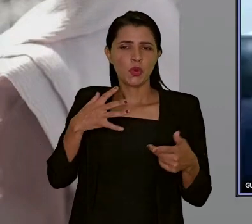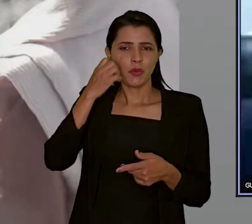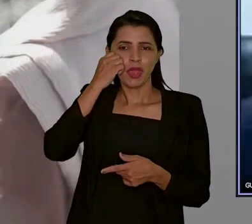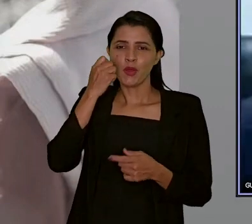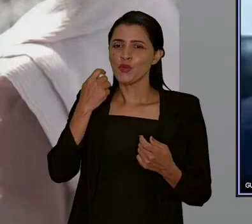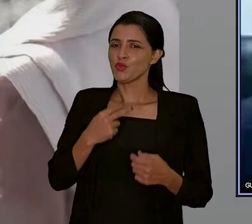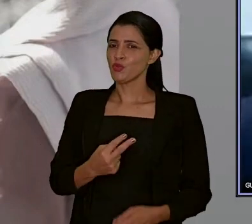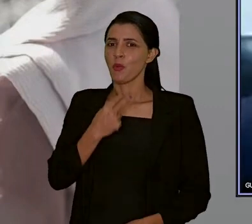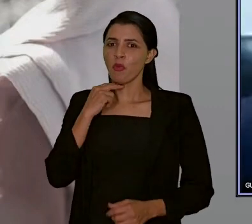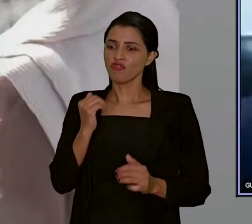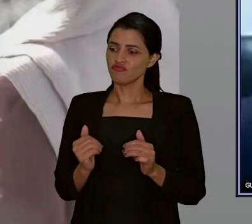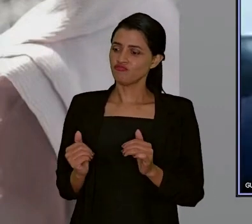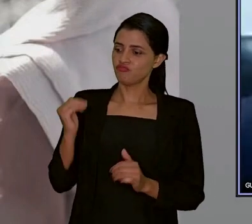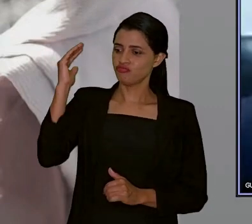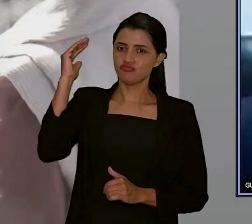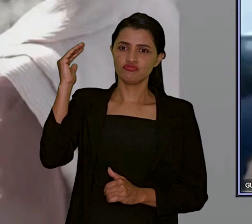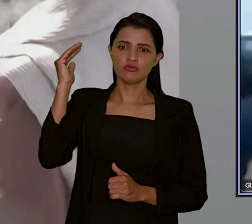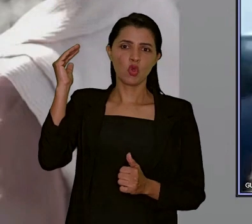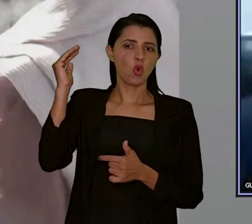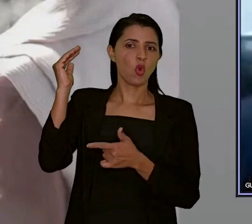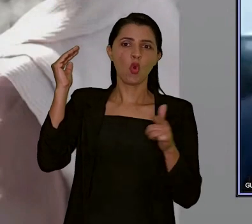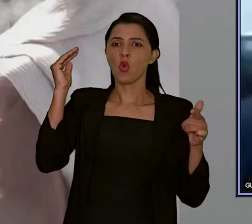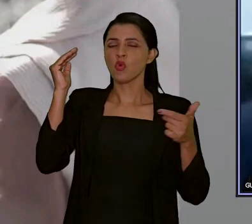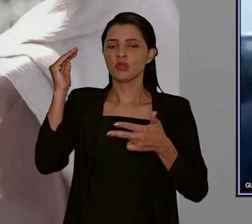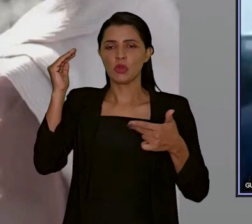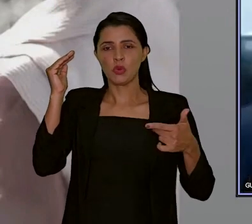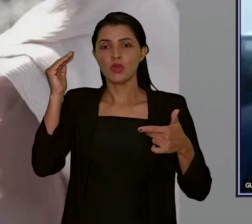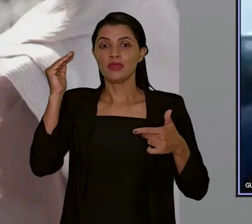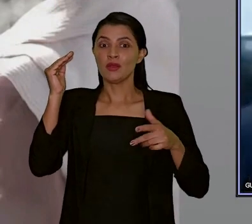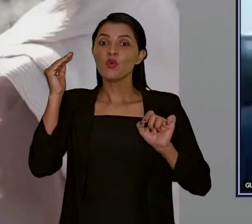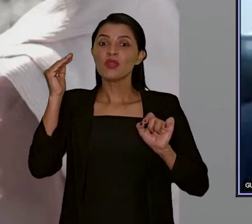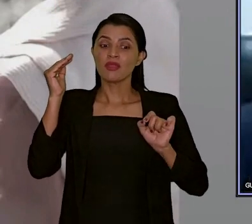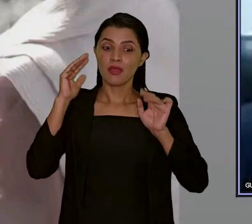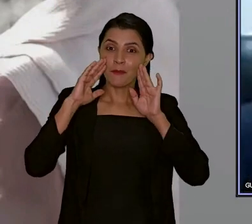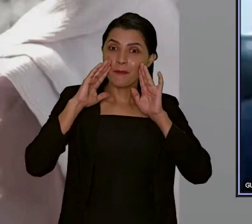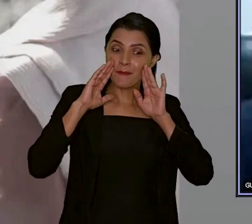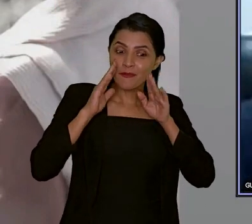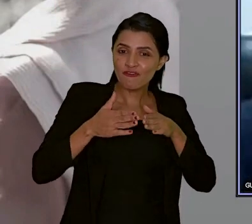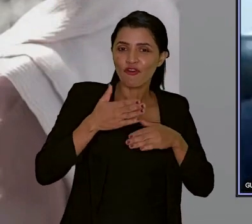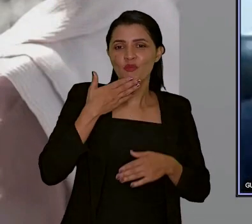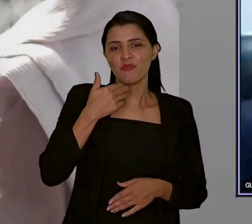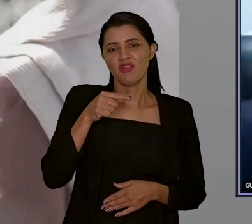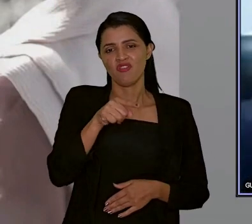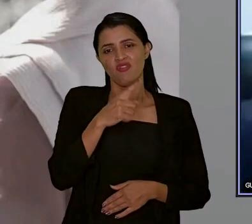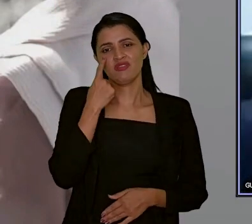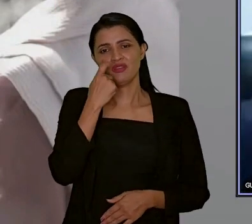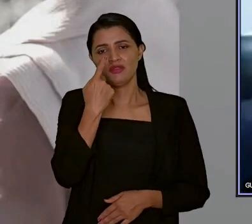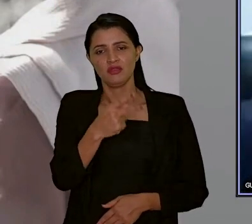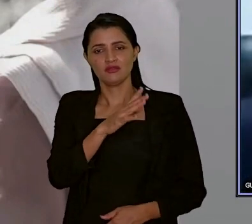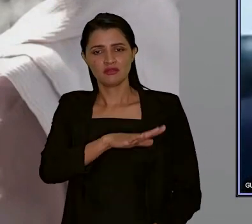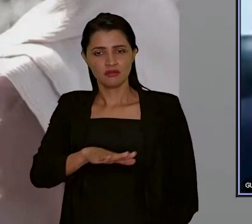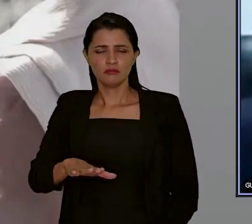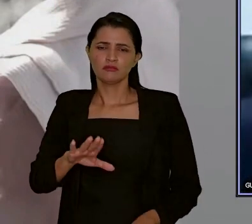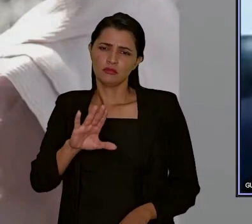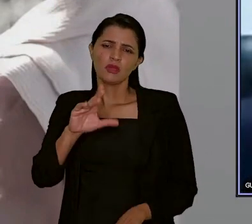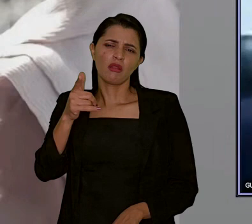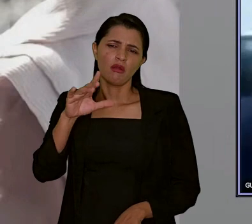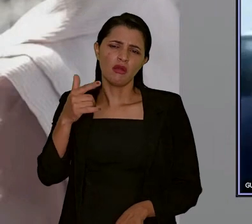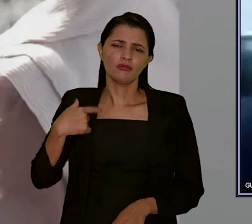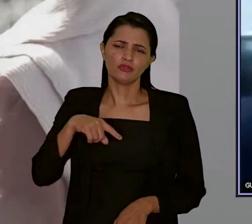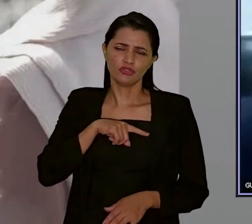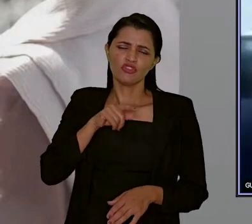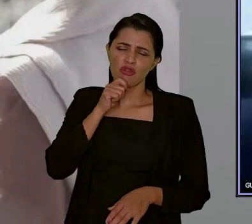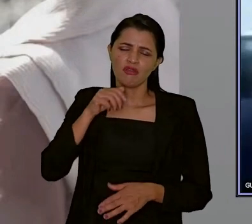a qualquer outro aspecto que seja o melhor interesse da criança. Então, óbvio que a gente ainda vai... E se for o caso, o